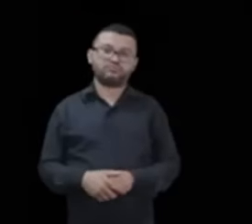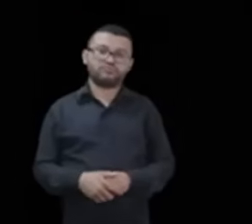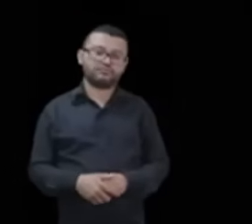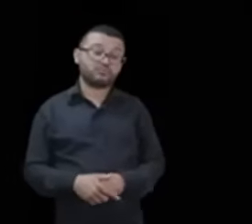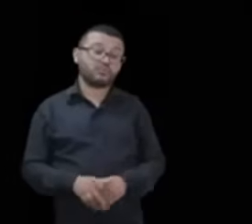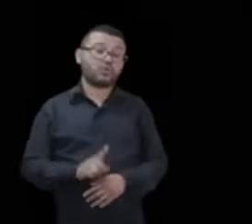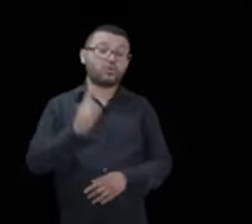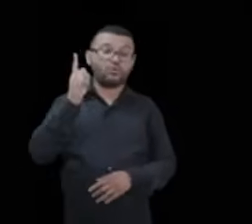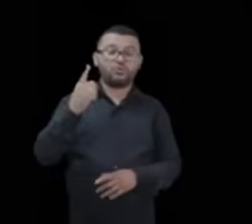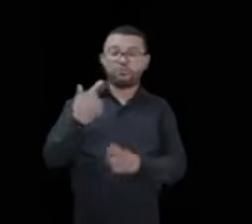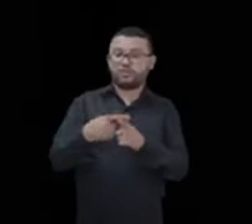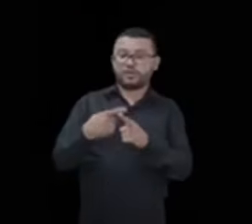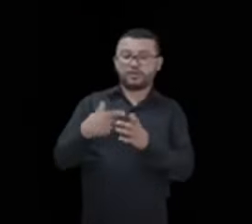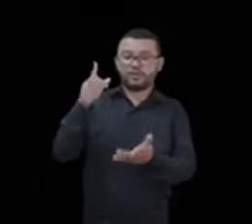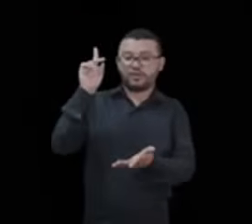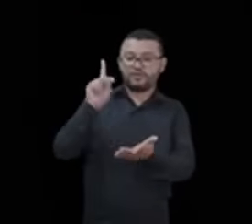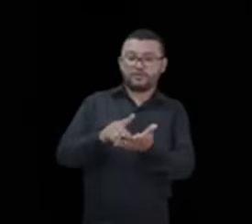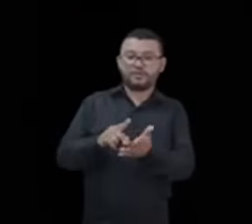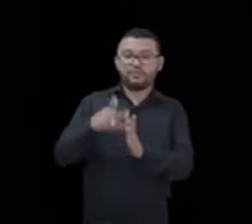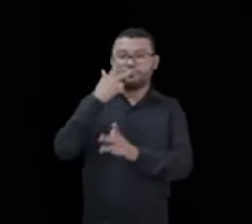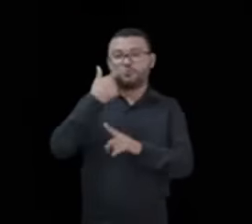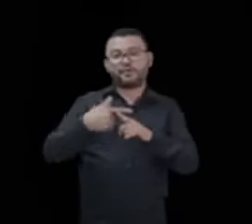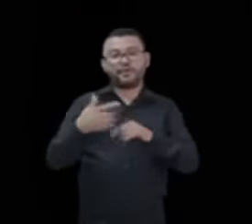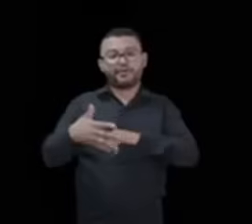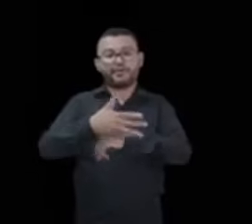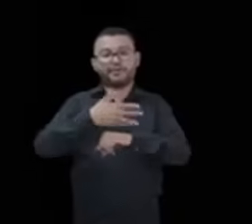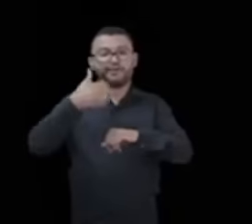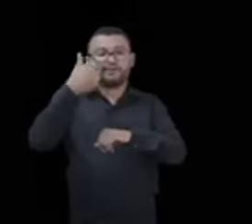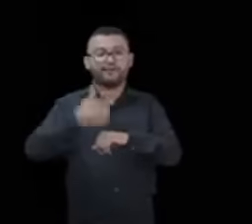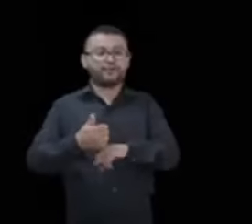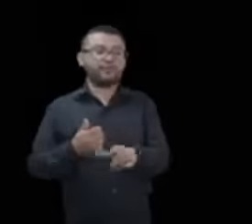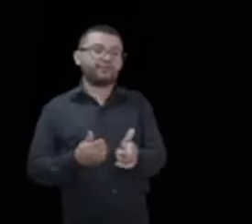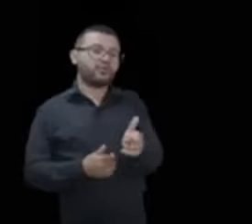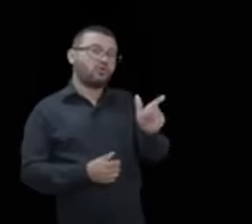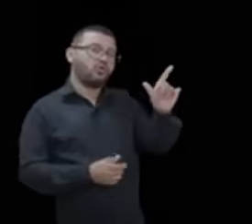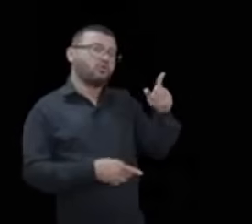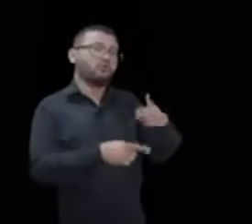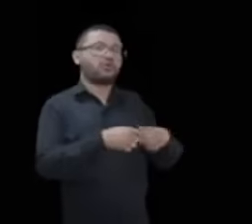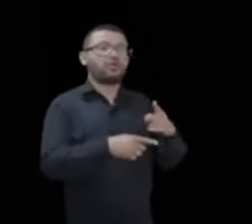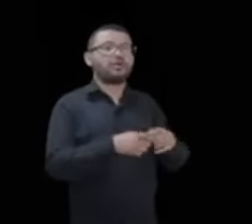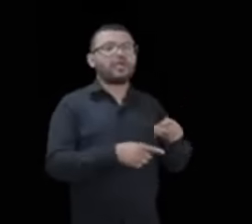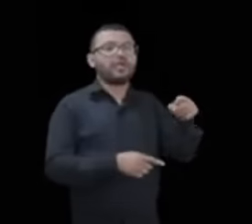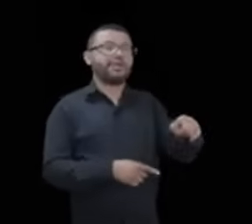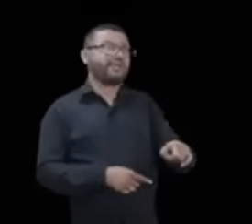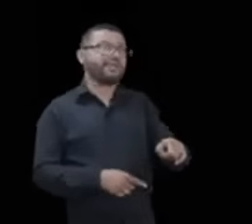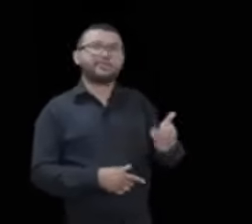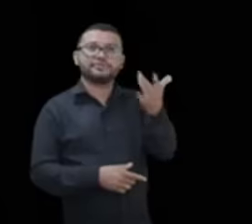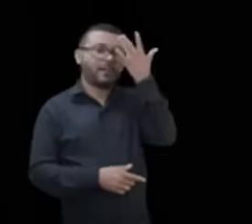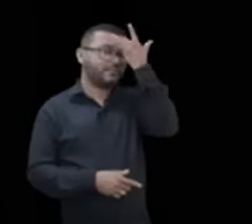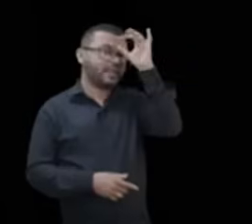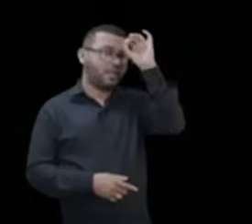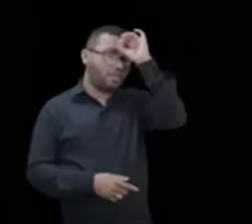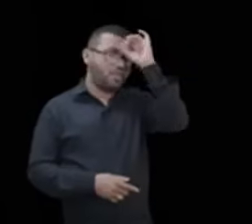Um, porque não tinha legitimidade, que foi fruto de um golpe. O segundo, porque era um inepto para governar.